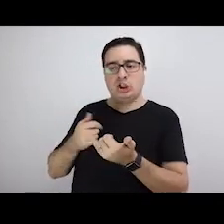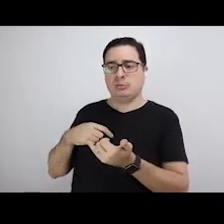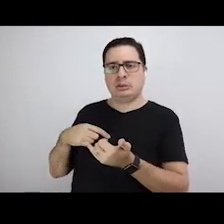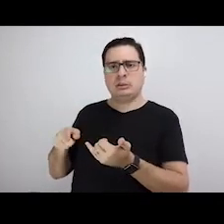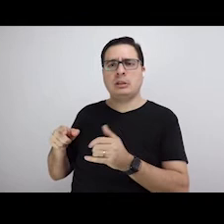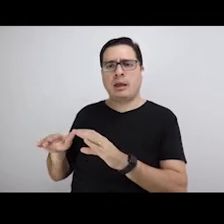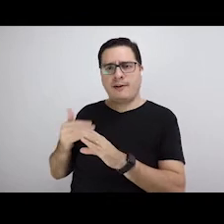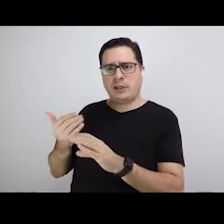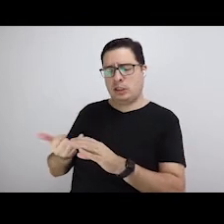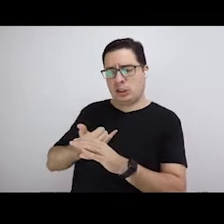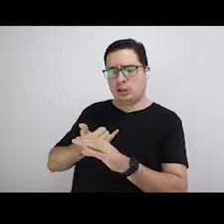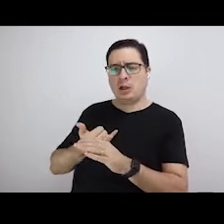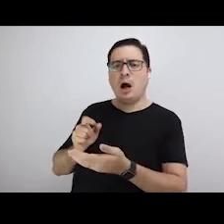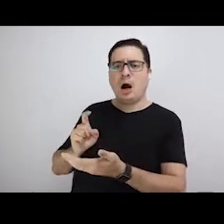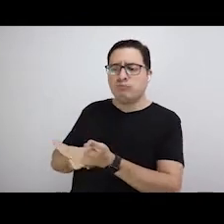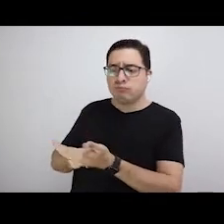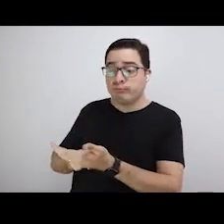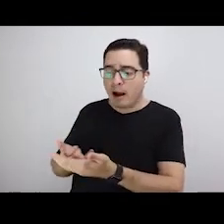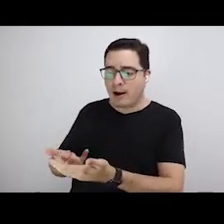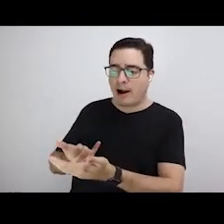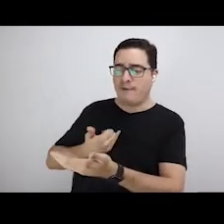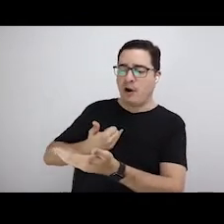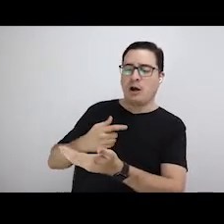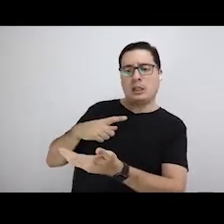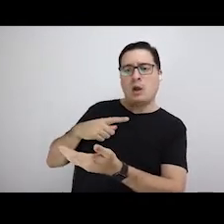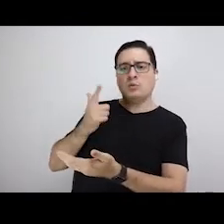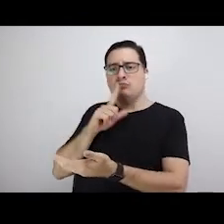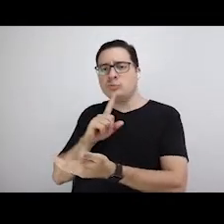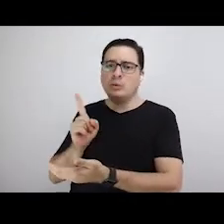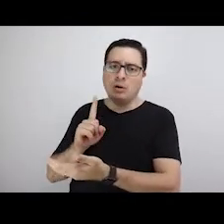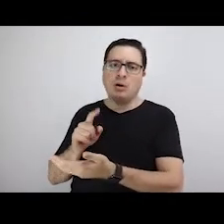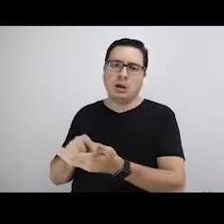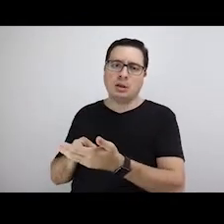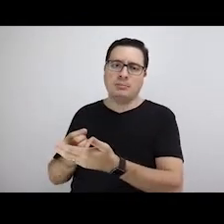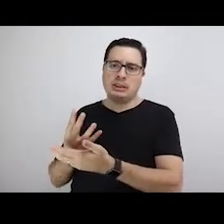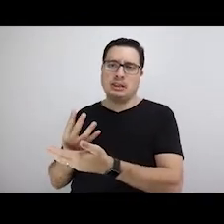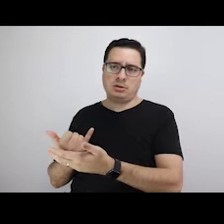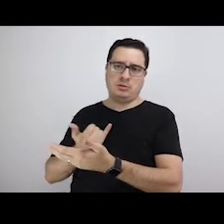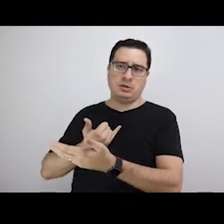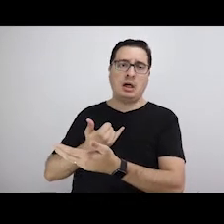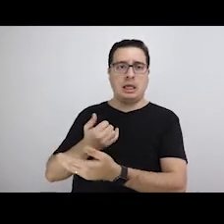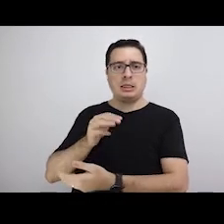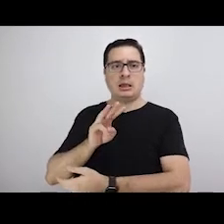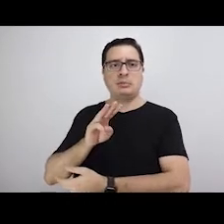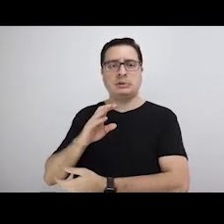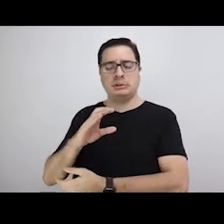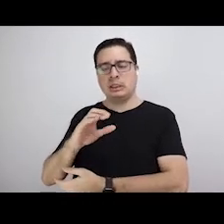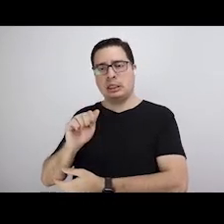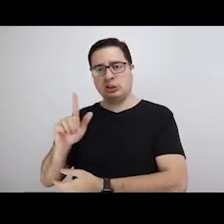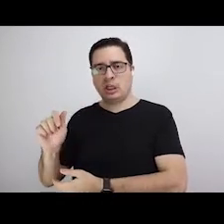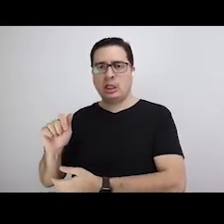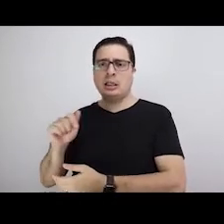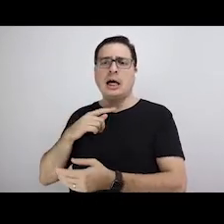mensagens que são apresentadas, elas devem ser informadas, aqui neste caso a WCAG, para tecnologias